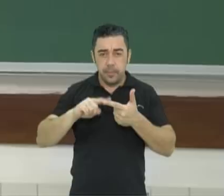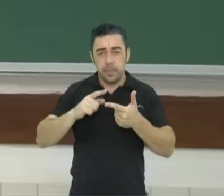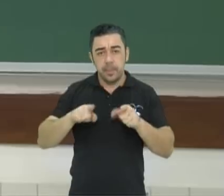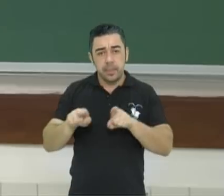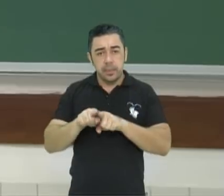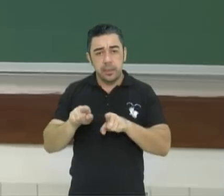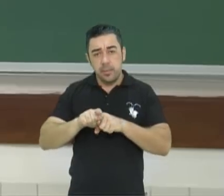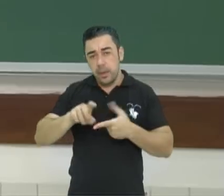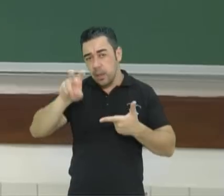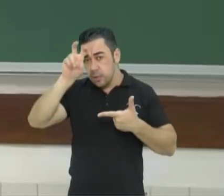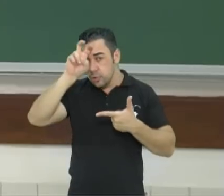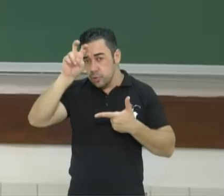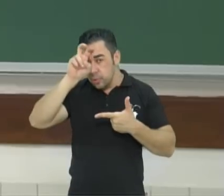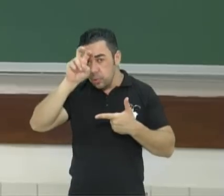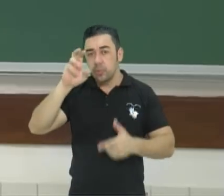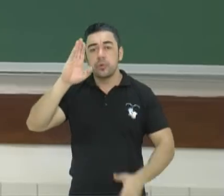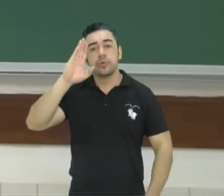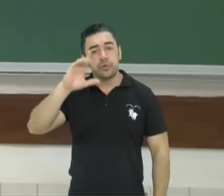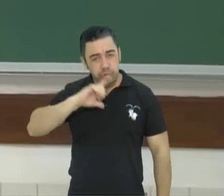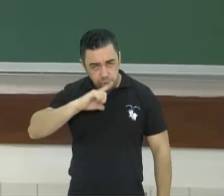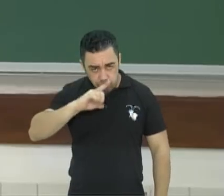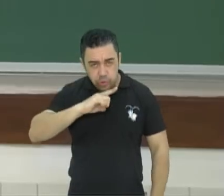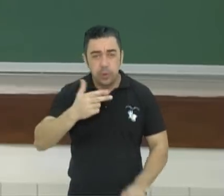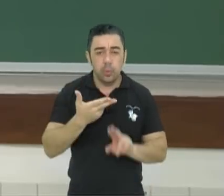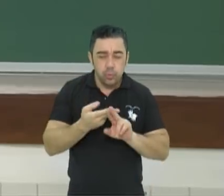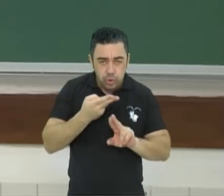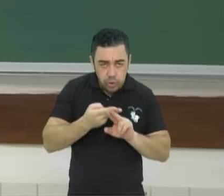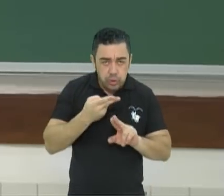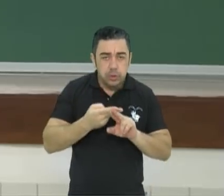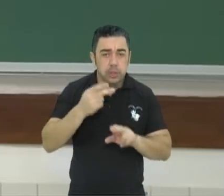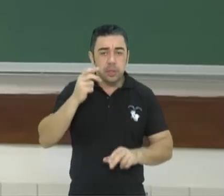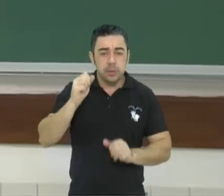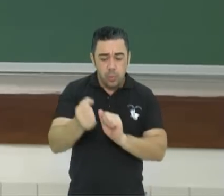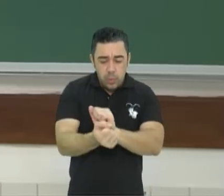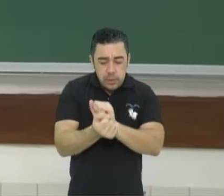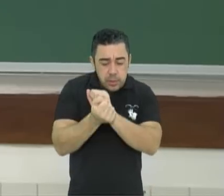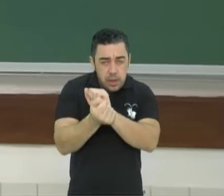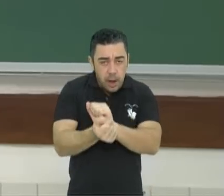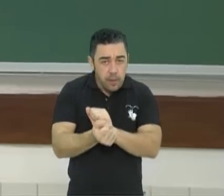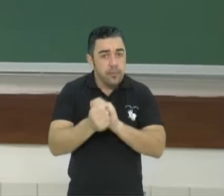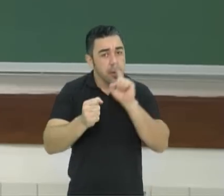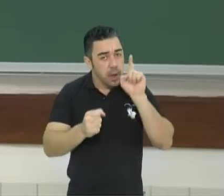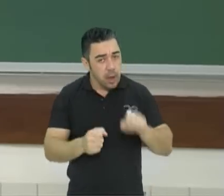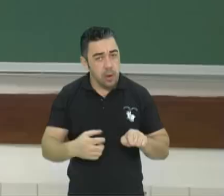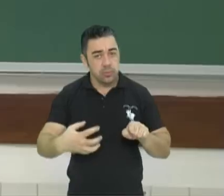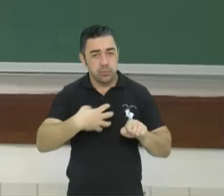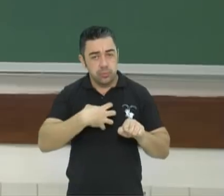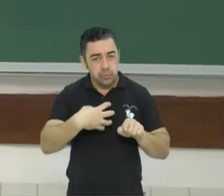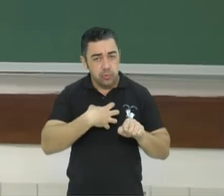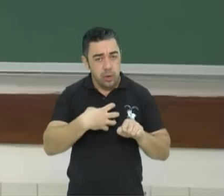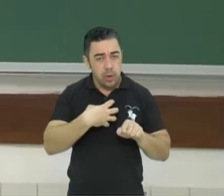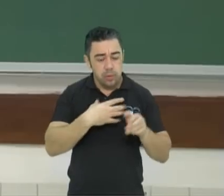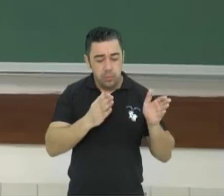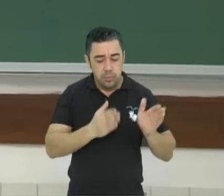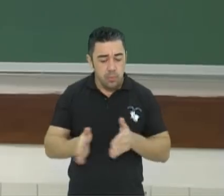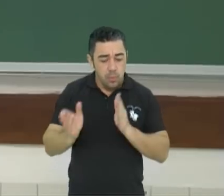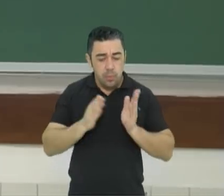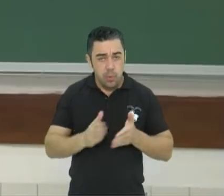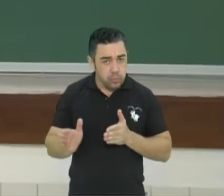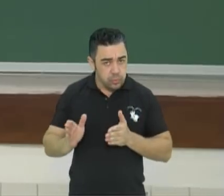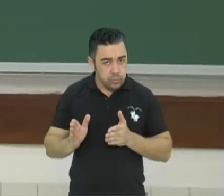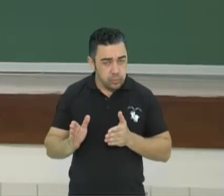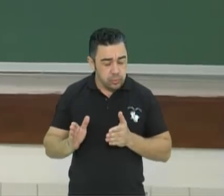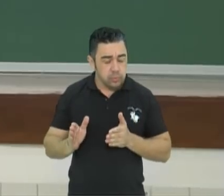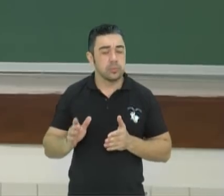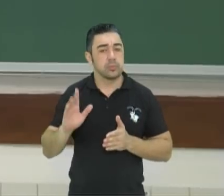gente já tem a utilização da mão de obra escrava. Como nós aprendemos, ela é um modo de produção. Então, no continente africano, mesmo antes